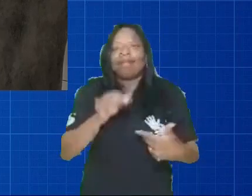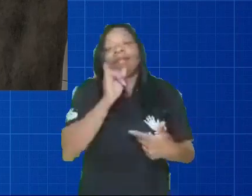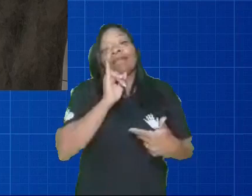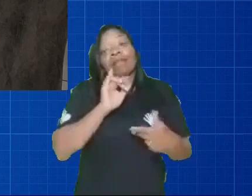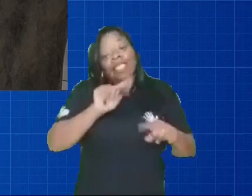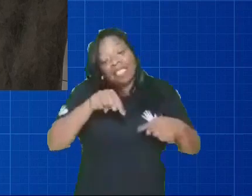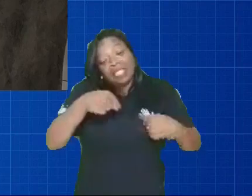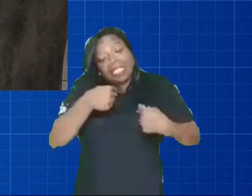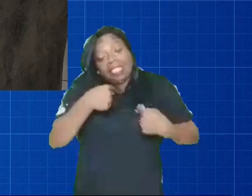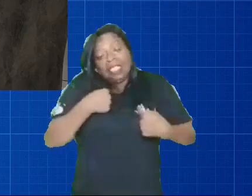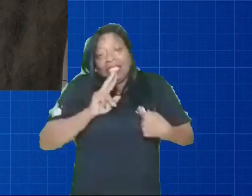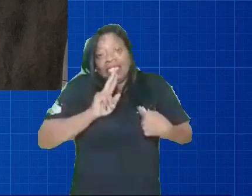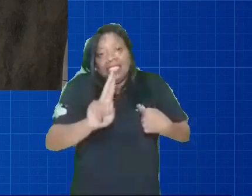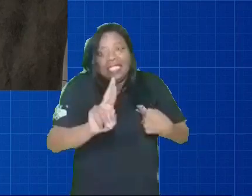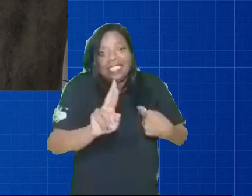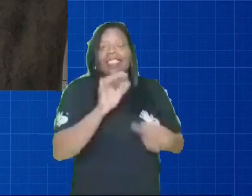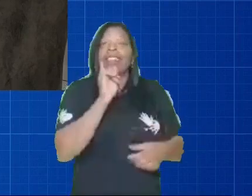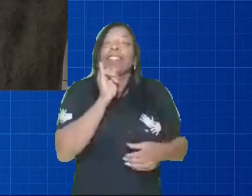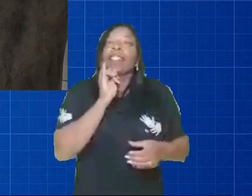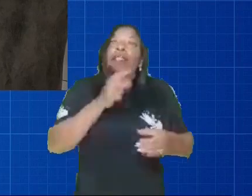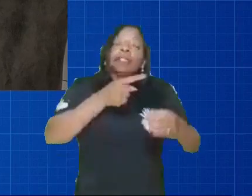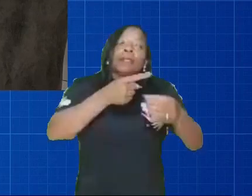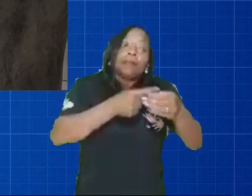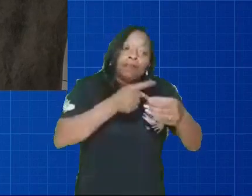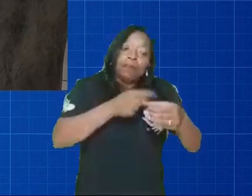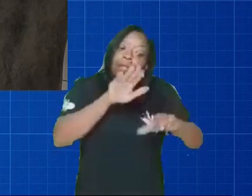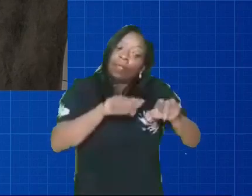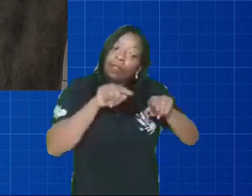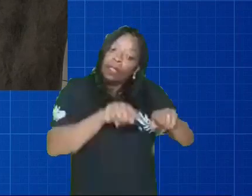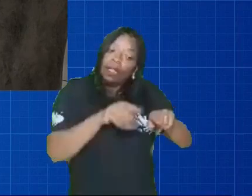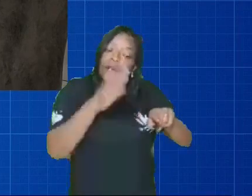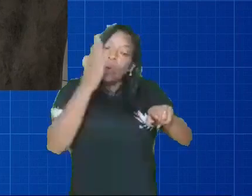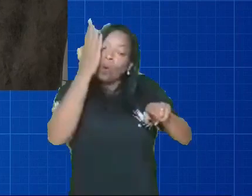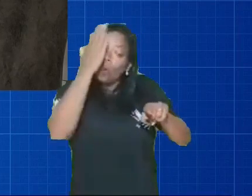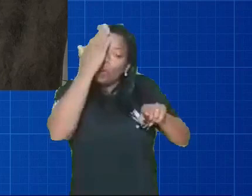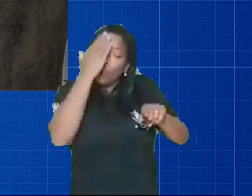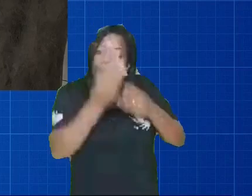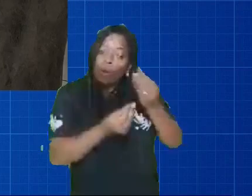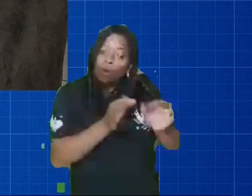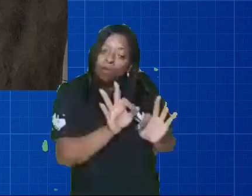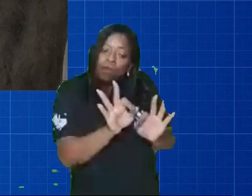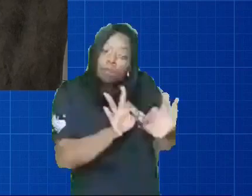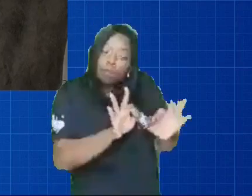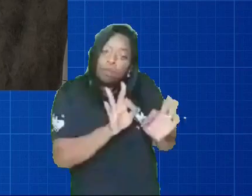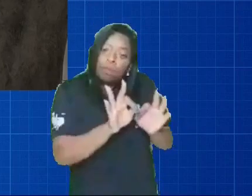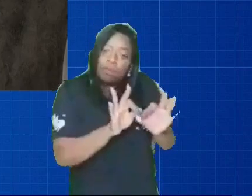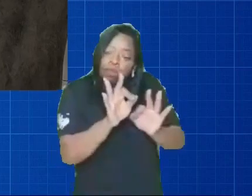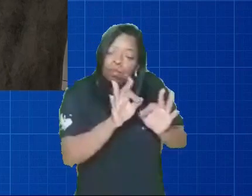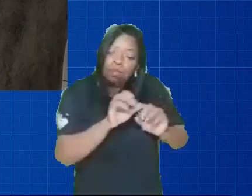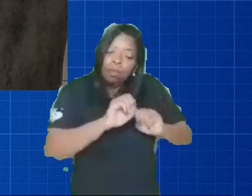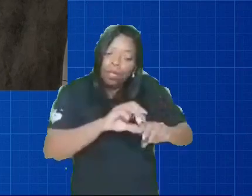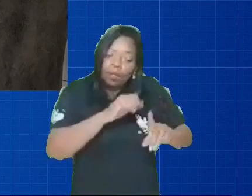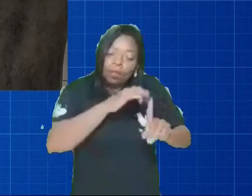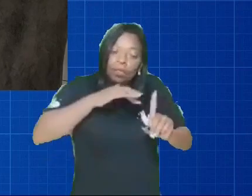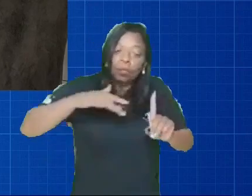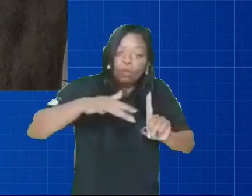assim, então tem municípios que conseguem ter uma compreensão mais sistêmica das questões ambientais,